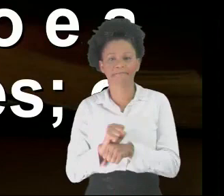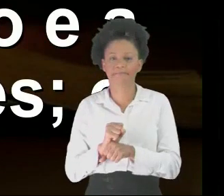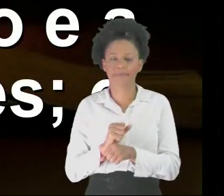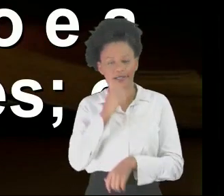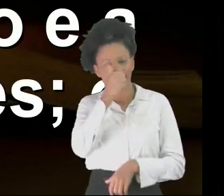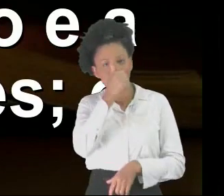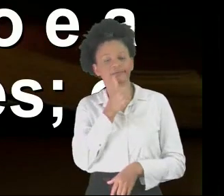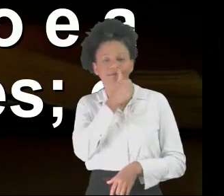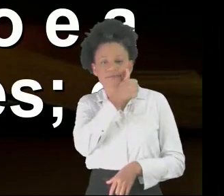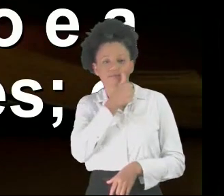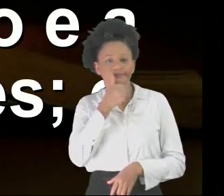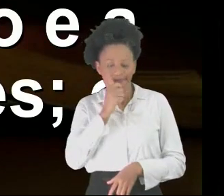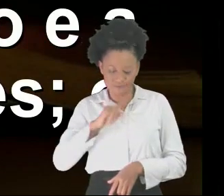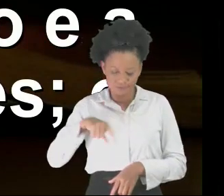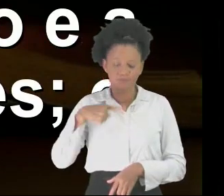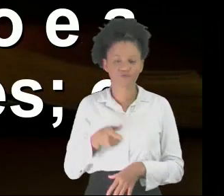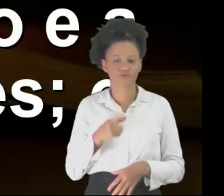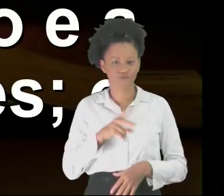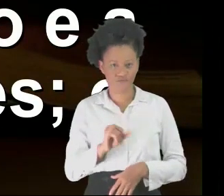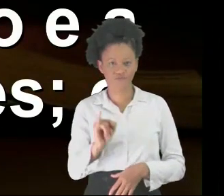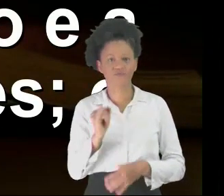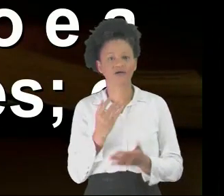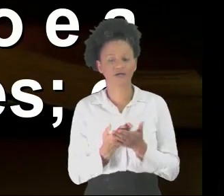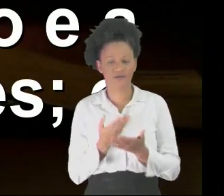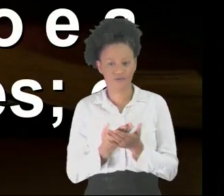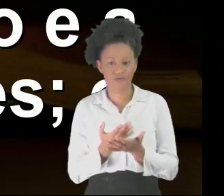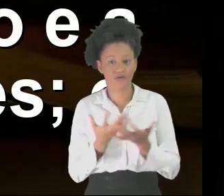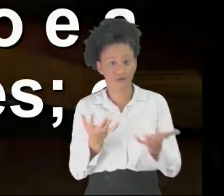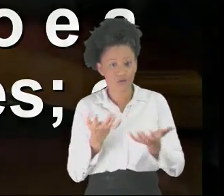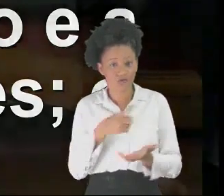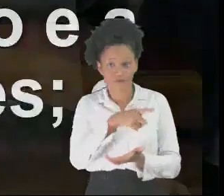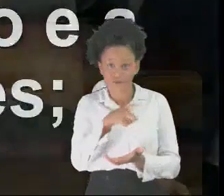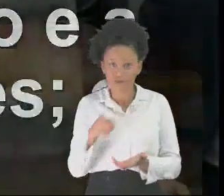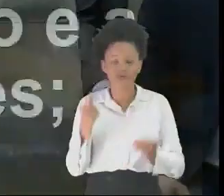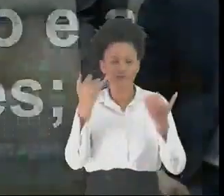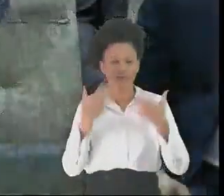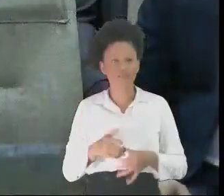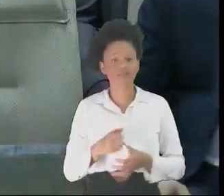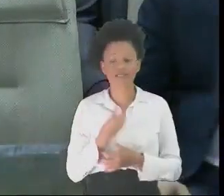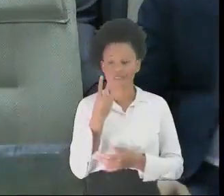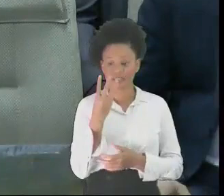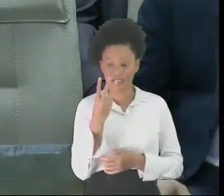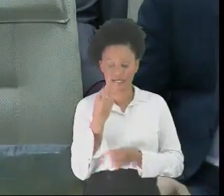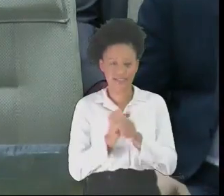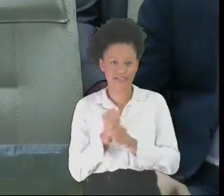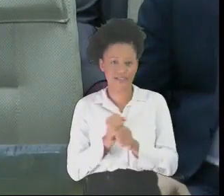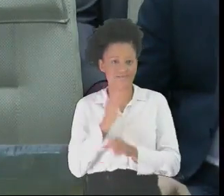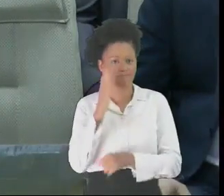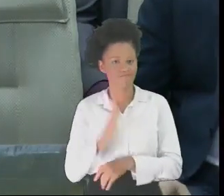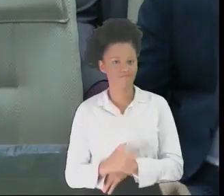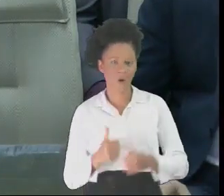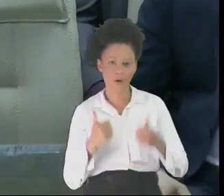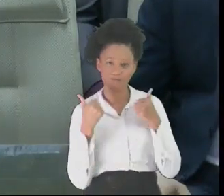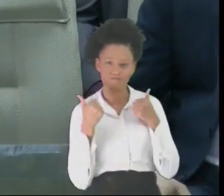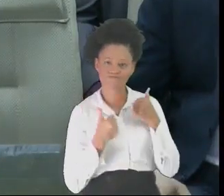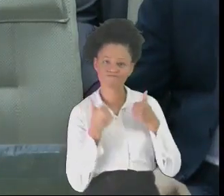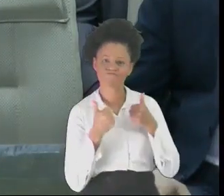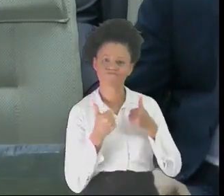nós vamos estudar o que é isso depois. Mas o que eu quero que vocês saibam que 3 anos e meio, ó.